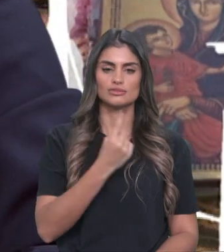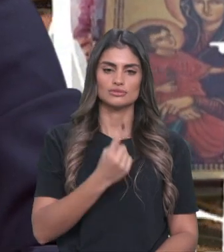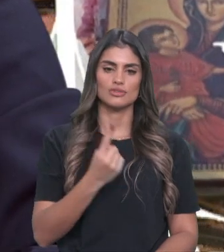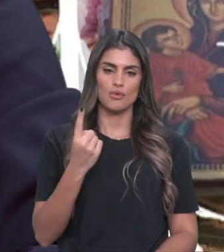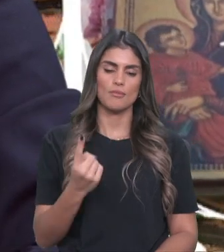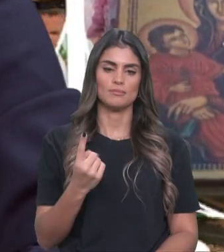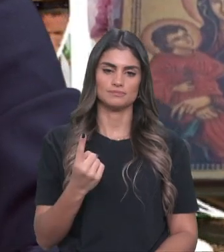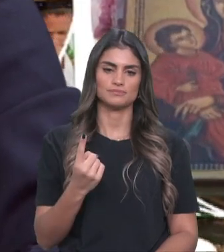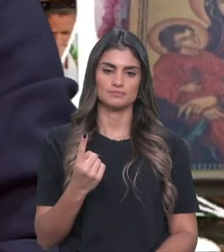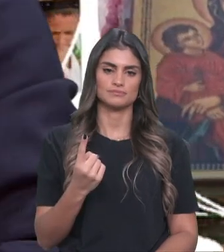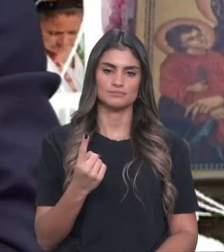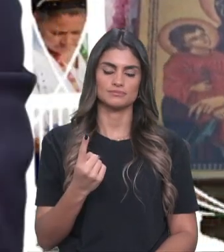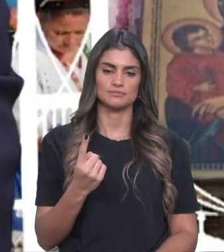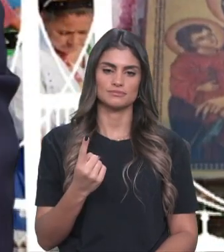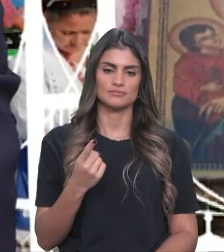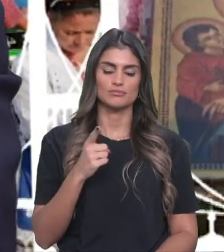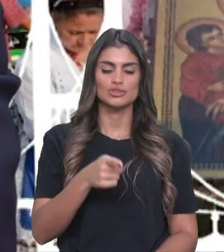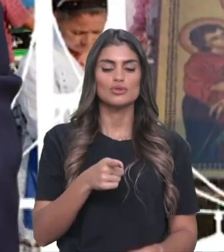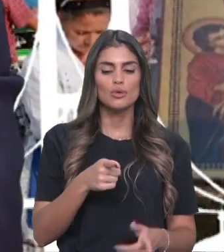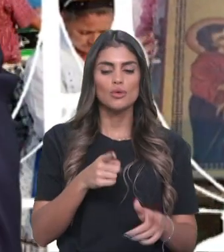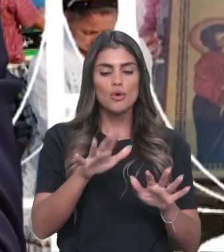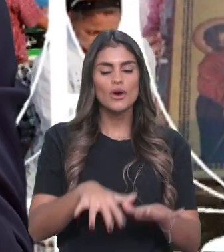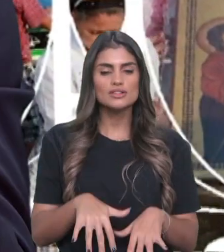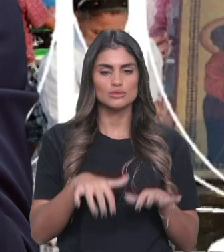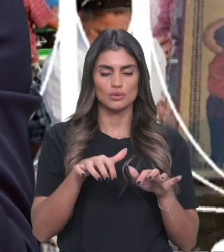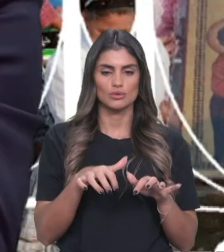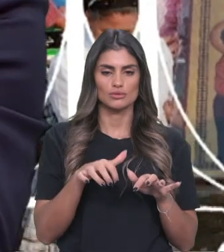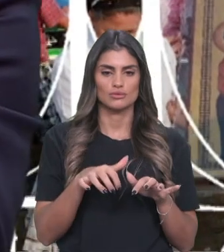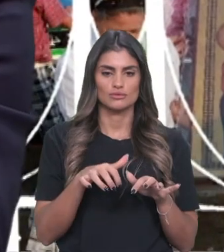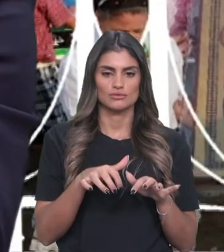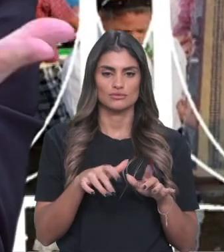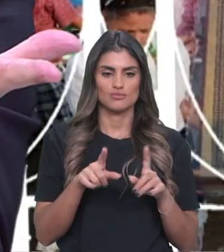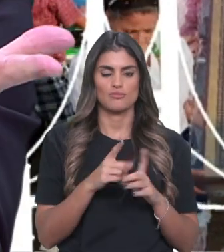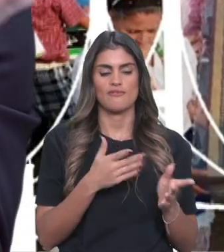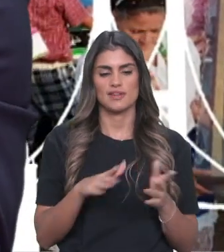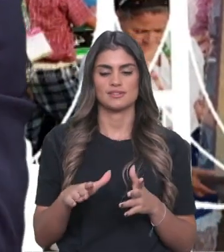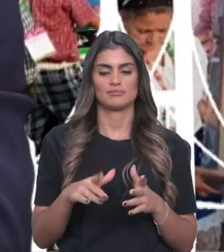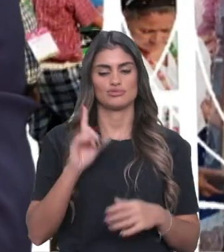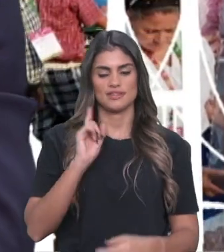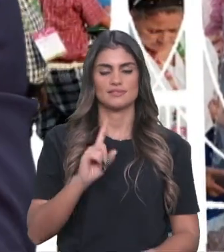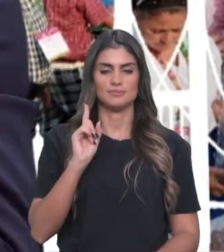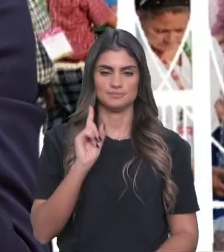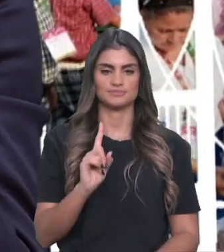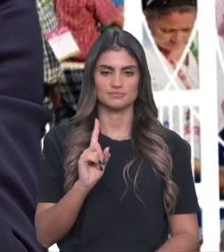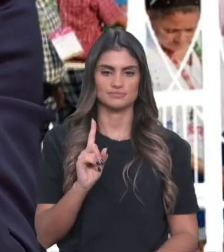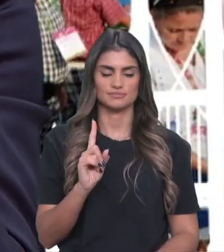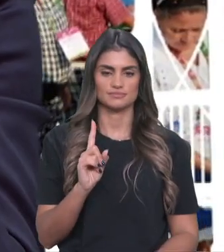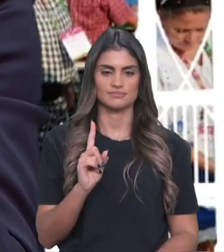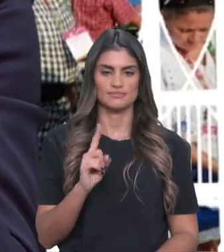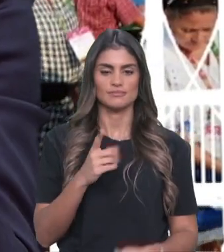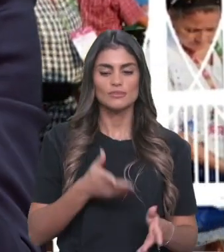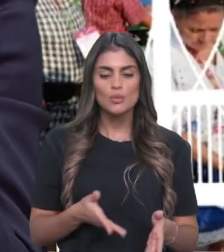nossas dioceses e este congresso que fosse uma etapa significativa neste